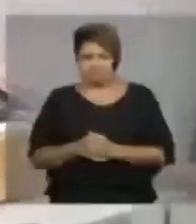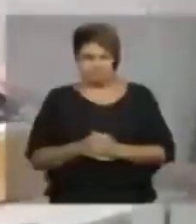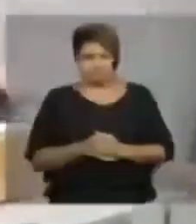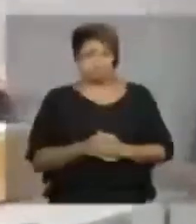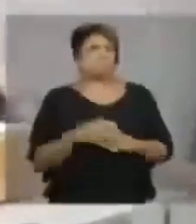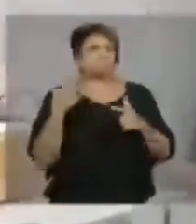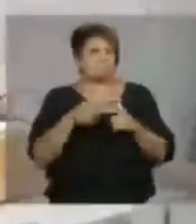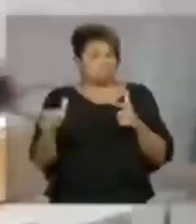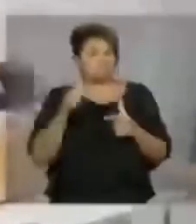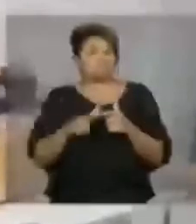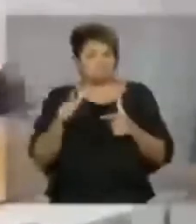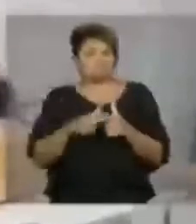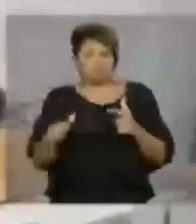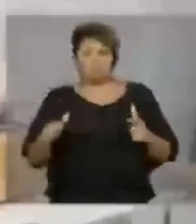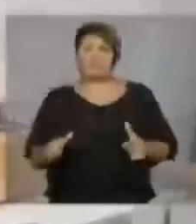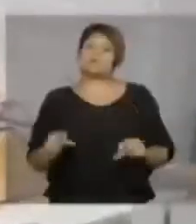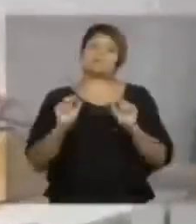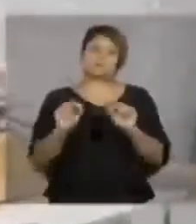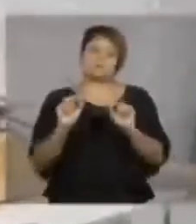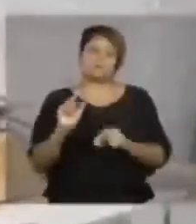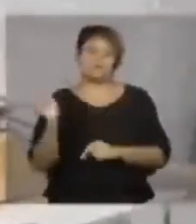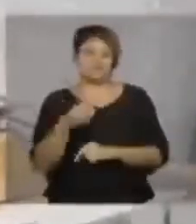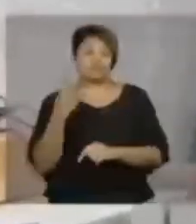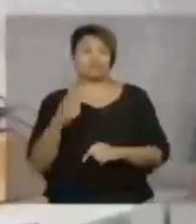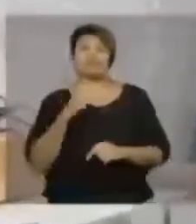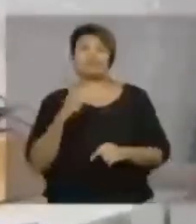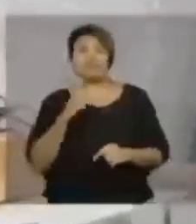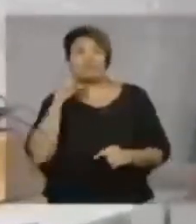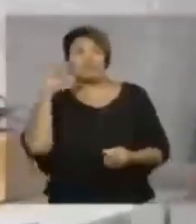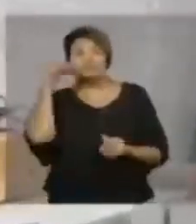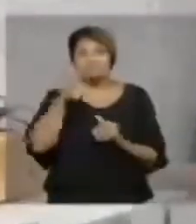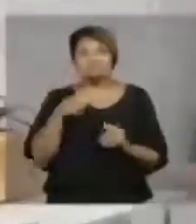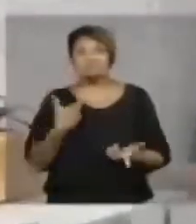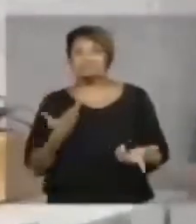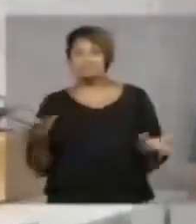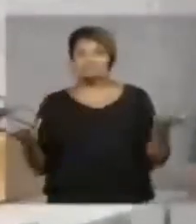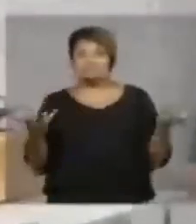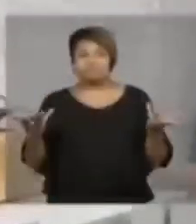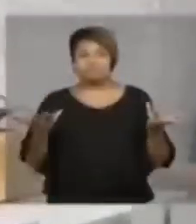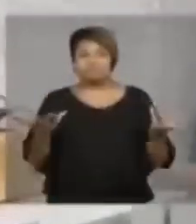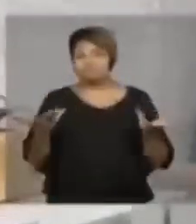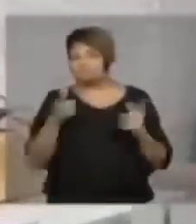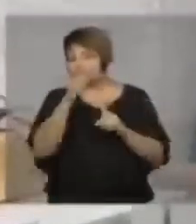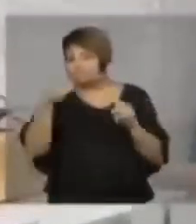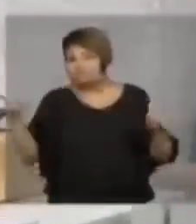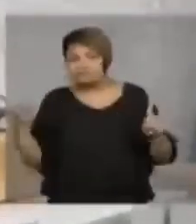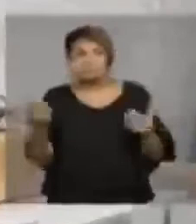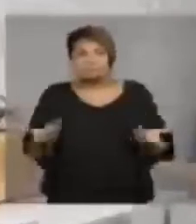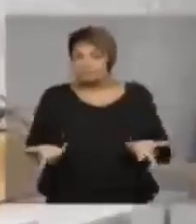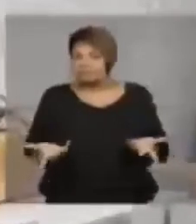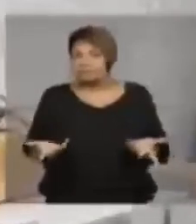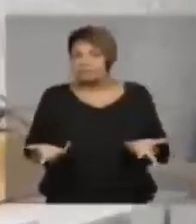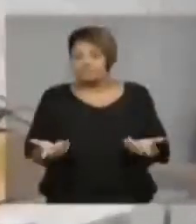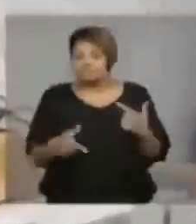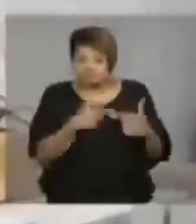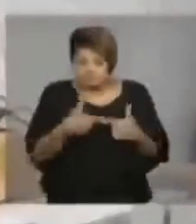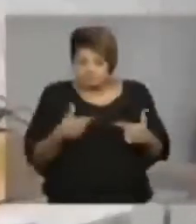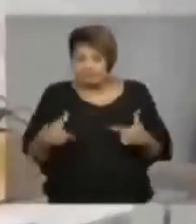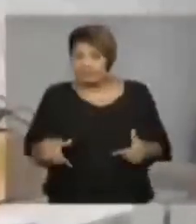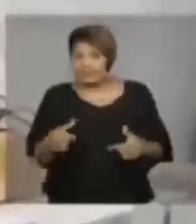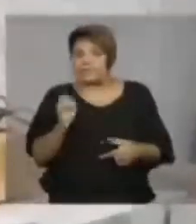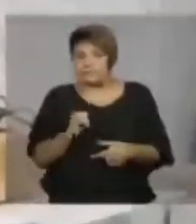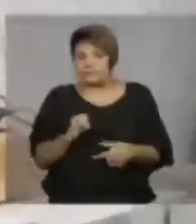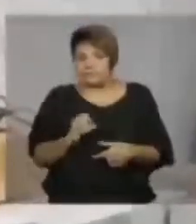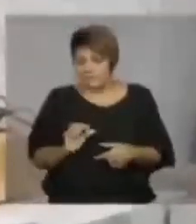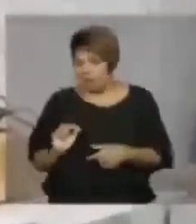O problema é que a gente tem uma estimativa de receita em cima da qual a gente trabalha. Então, se você for aumentar os